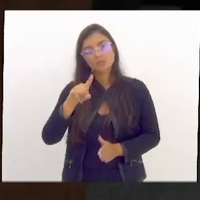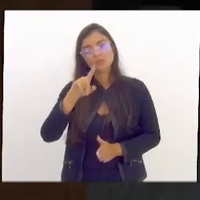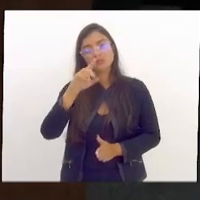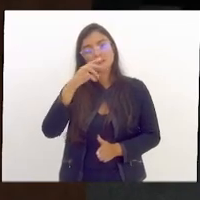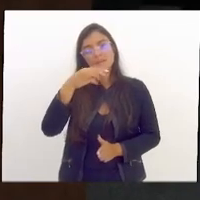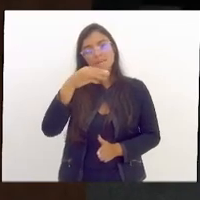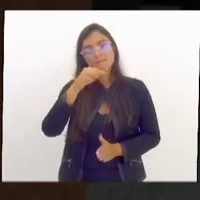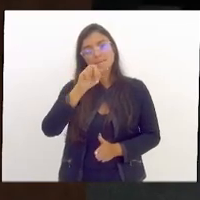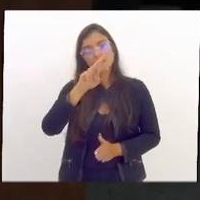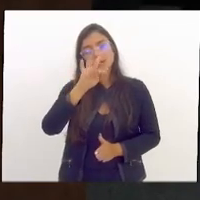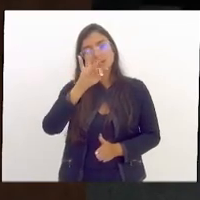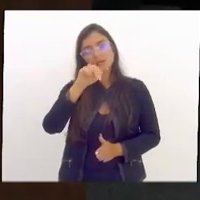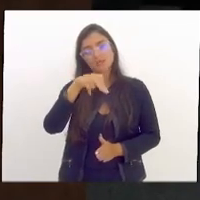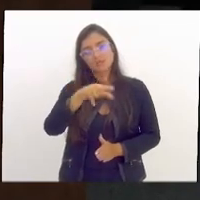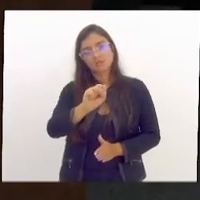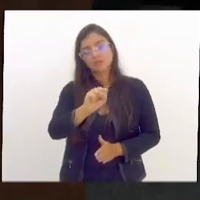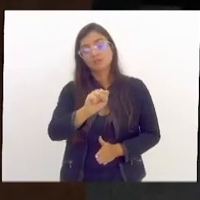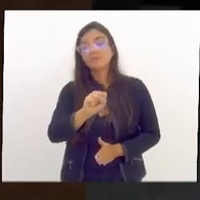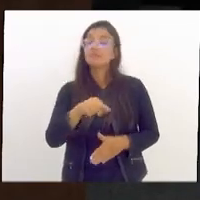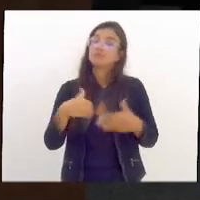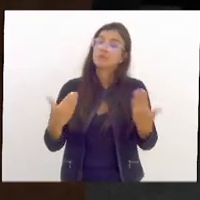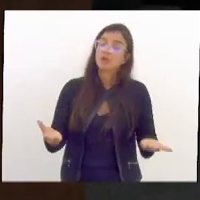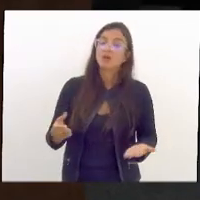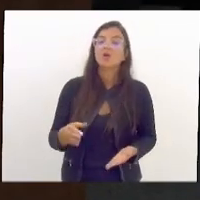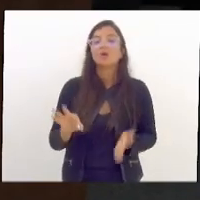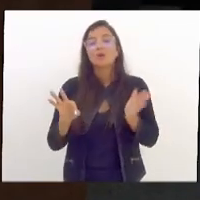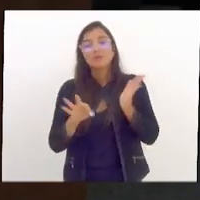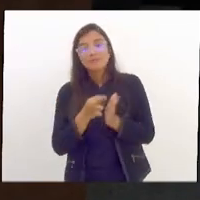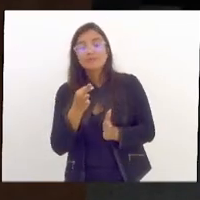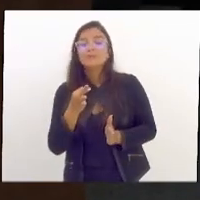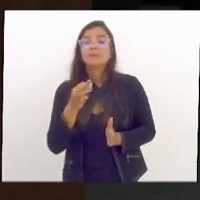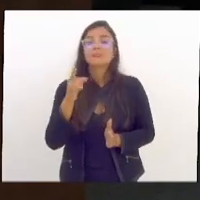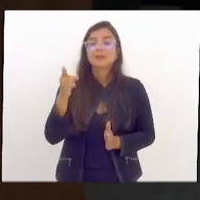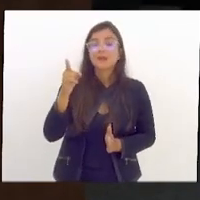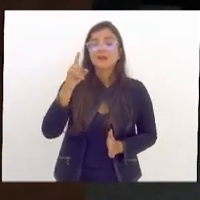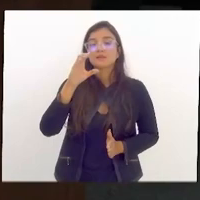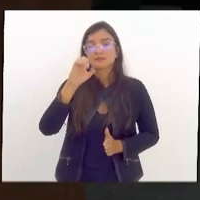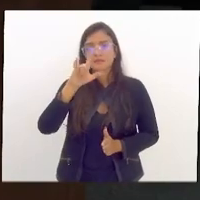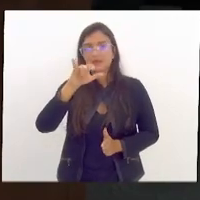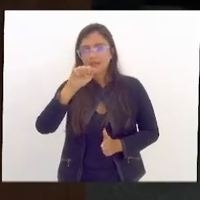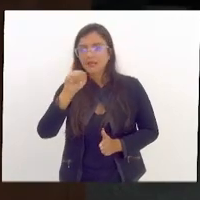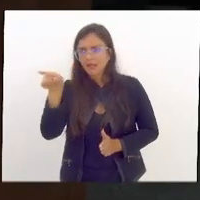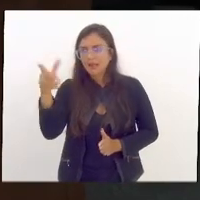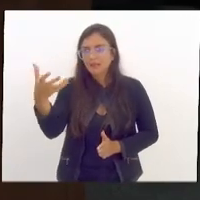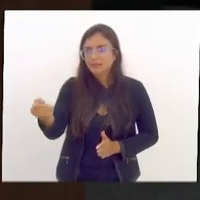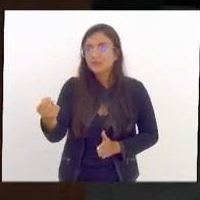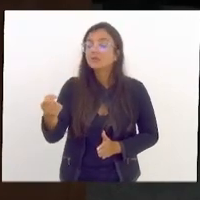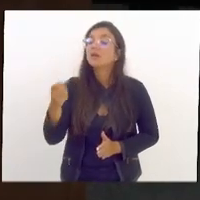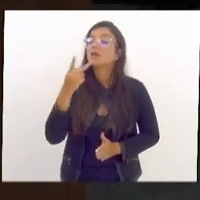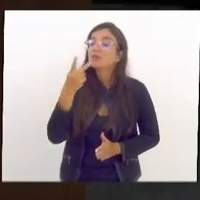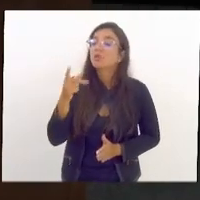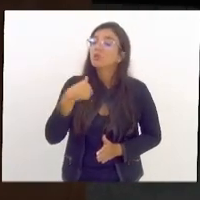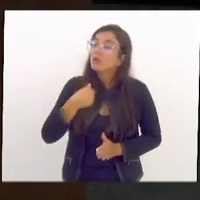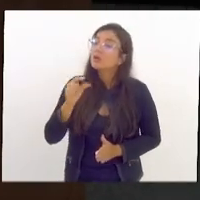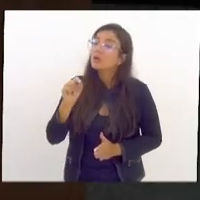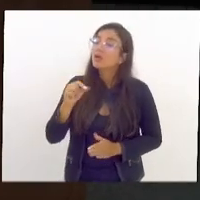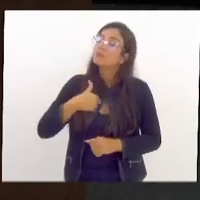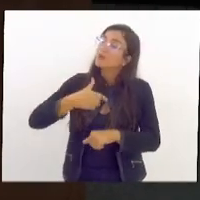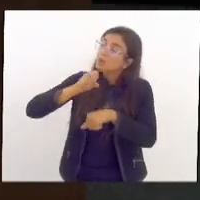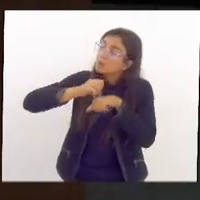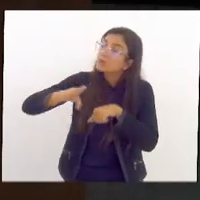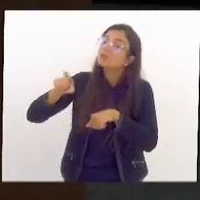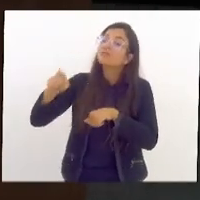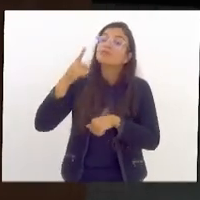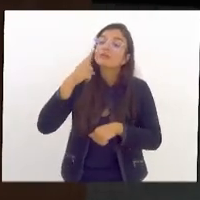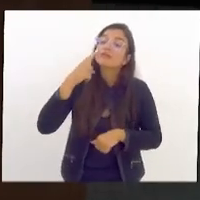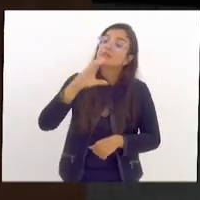sugerindo, com o aval da deputada Célia Jordão, de remeter à CCJ para ver